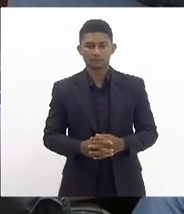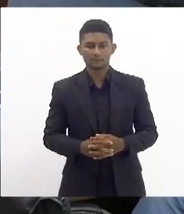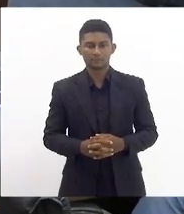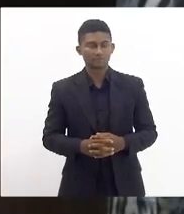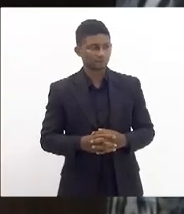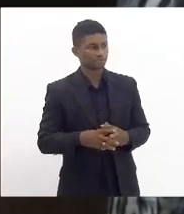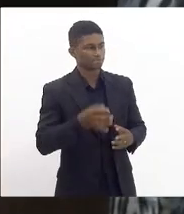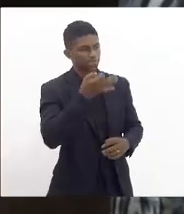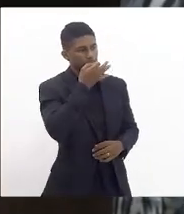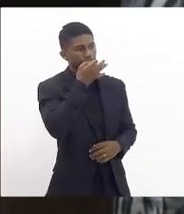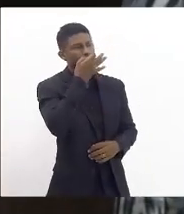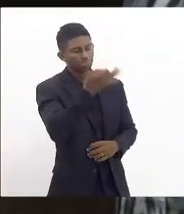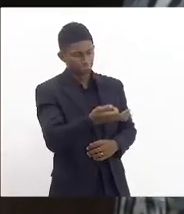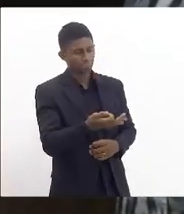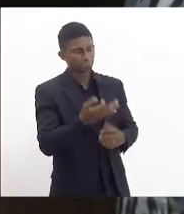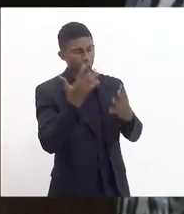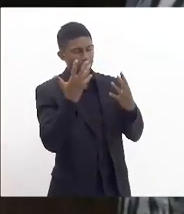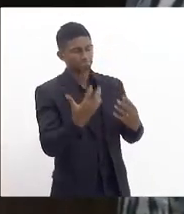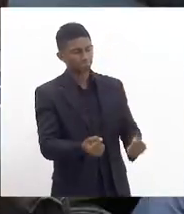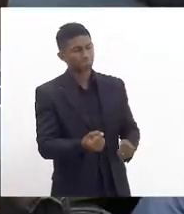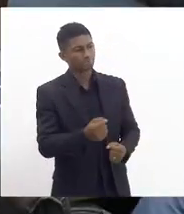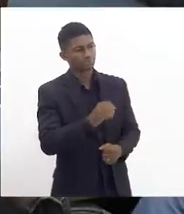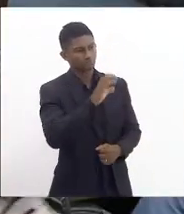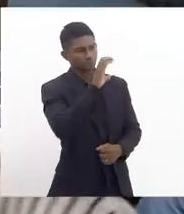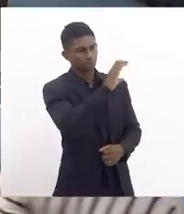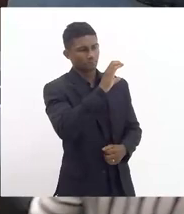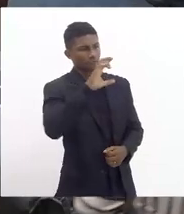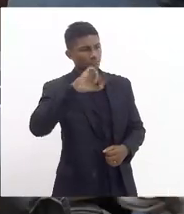Parecer favorável com a CCJ, presidente.